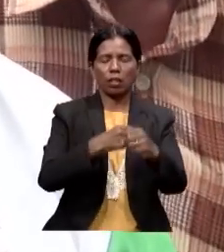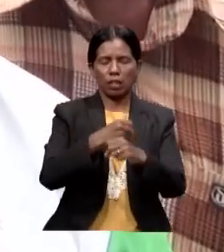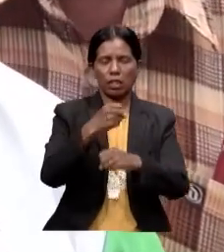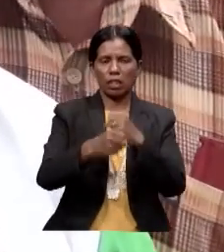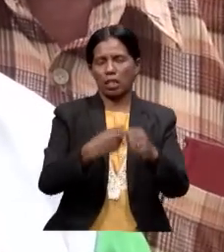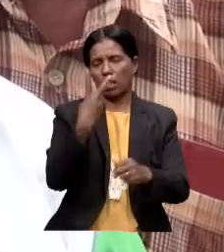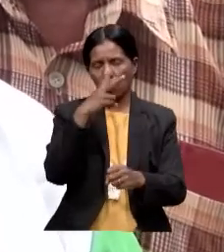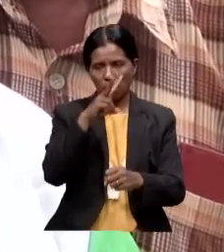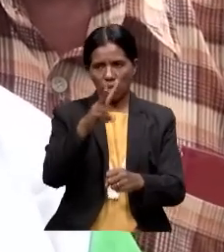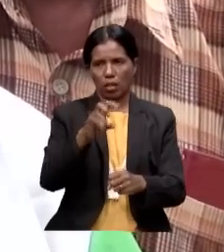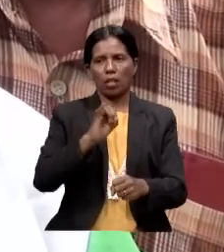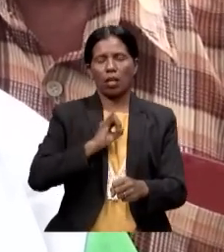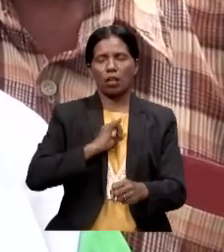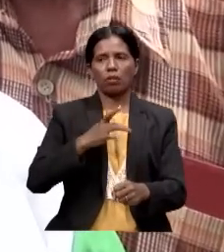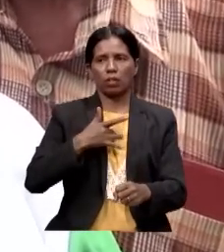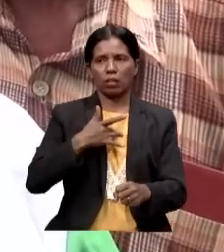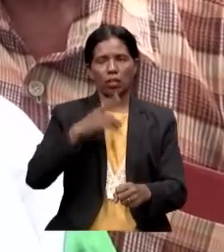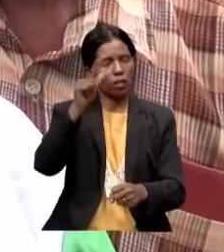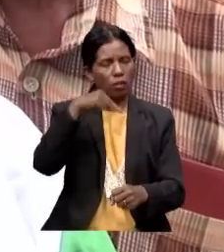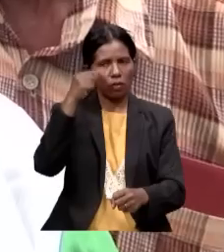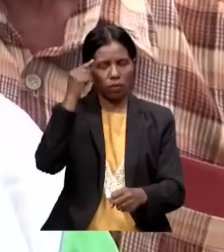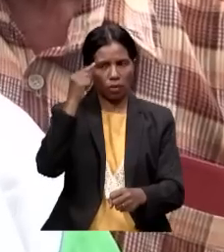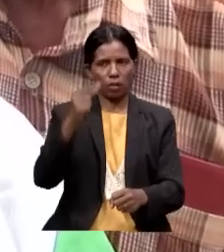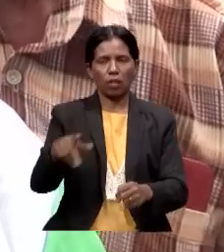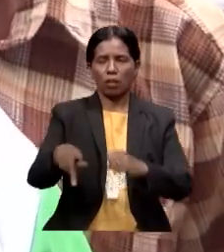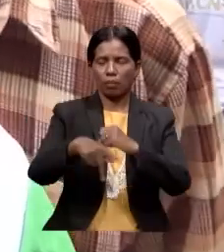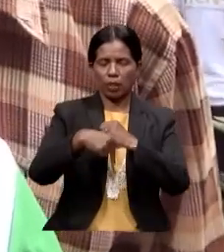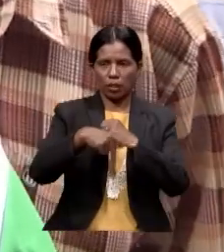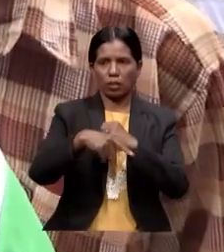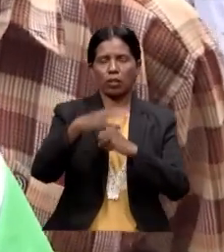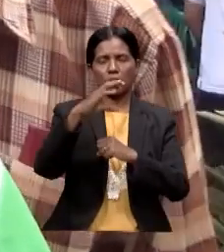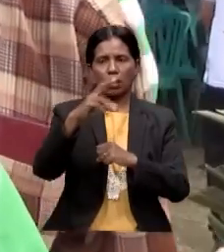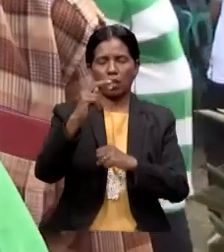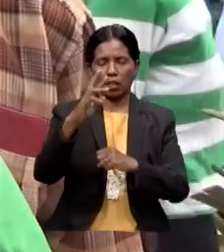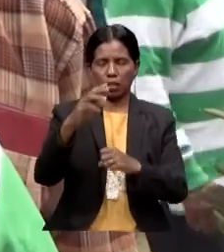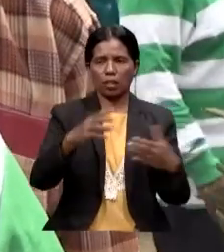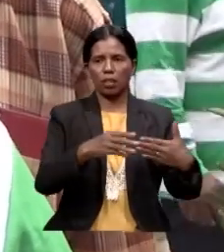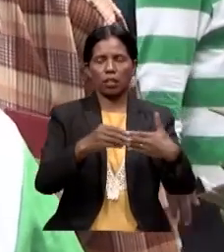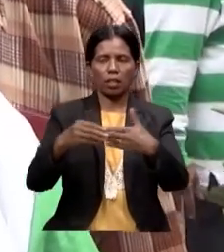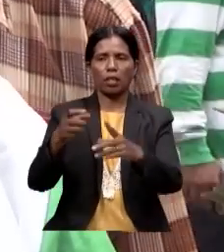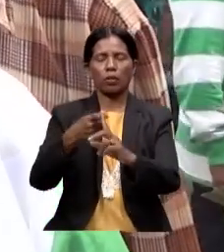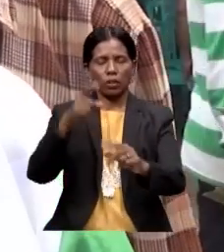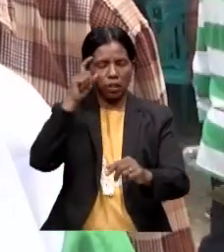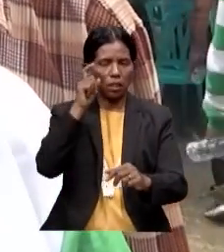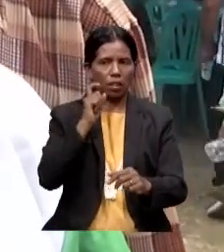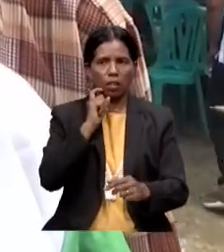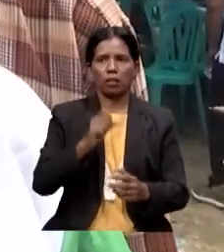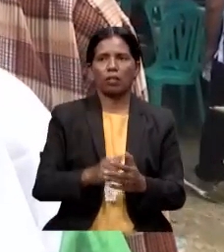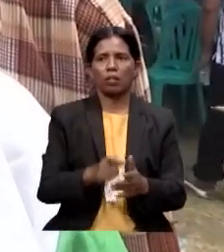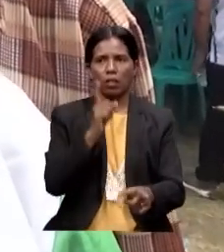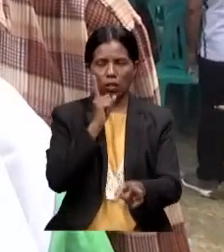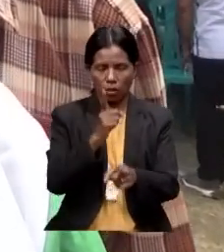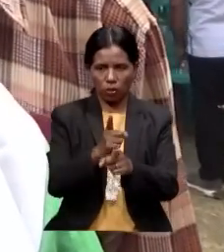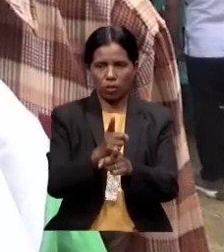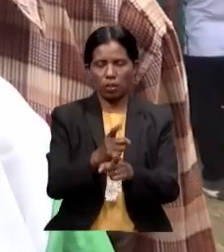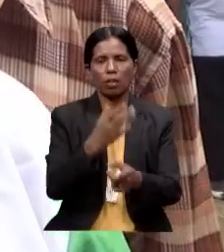hawari hau sente governo de ba partido Sinerte ne be mak lidera hos Mansanana i de ne mak loj de ne